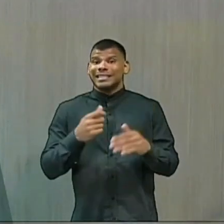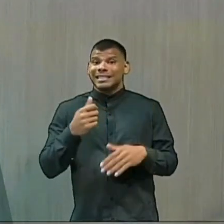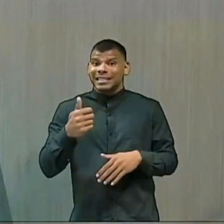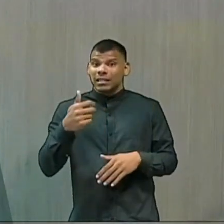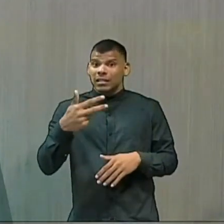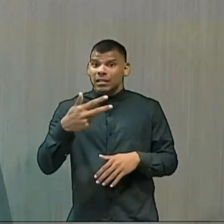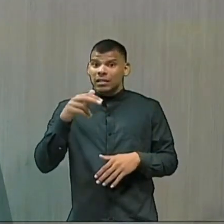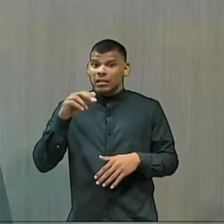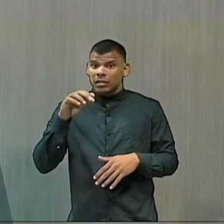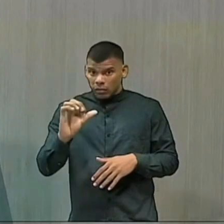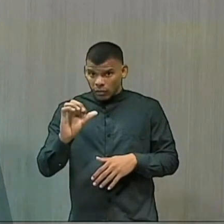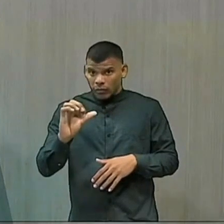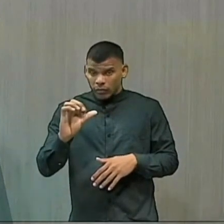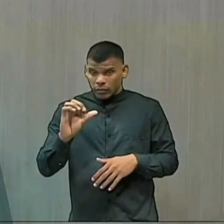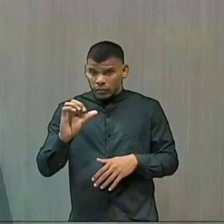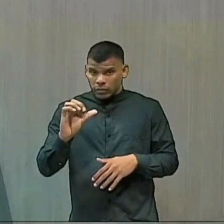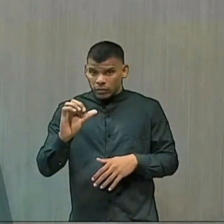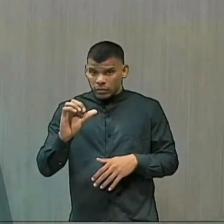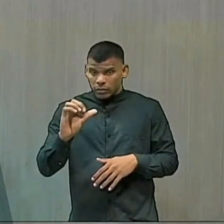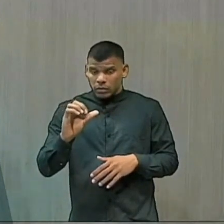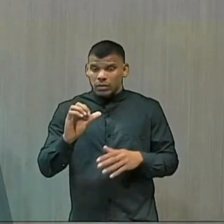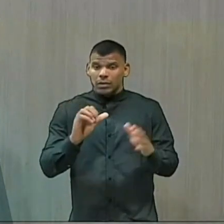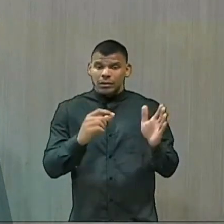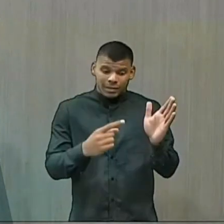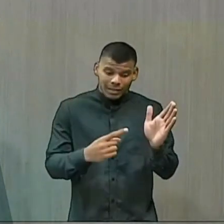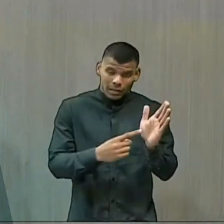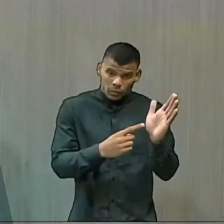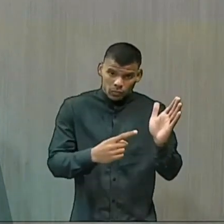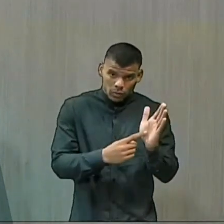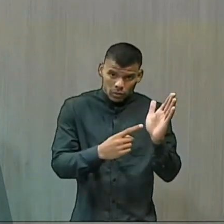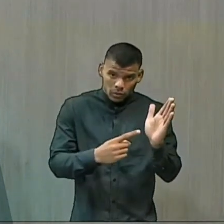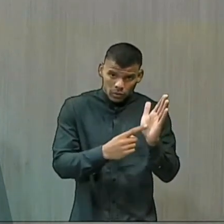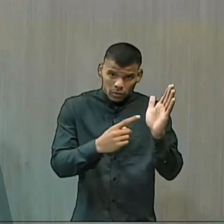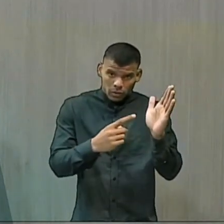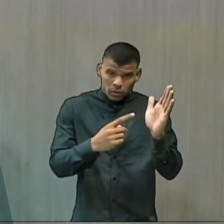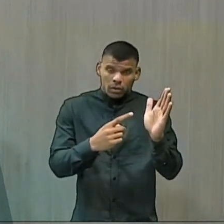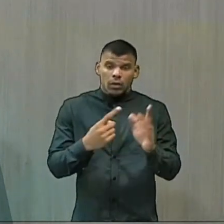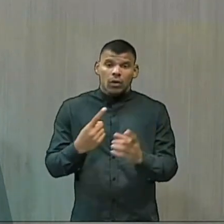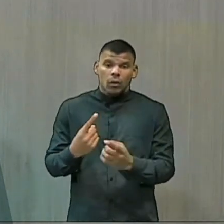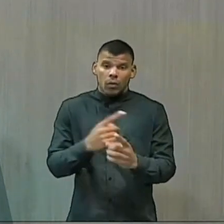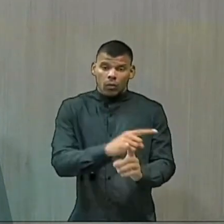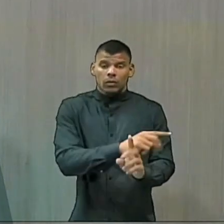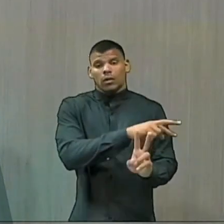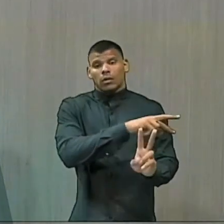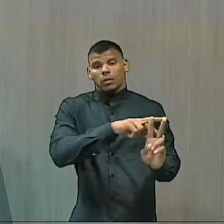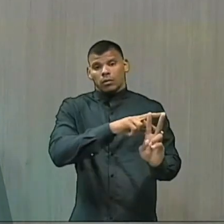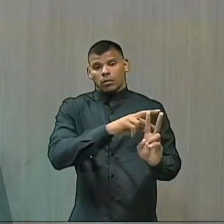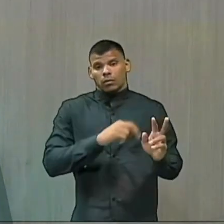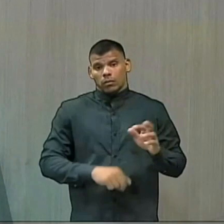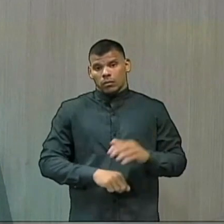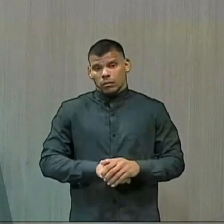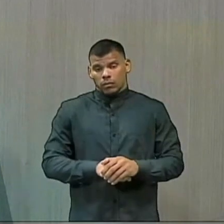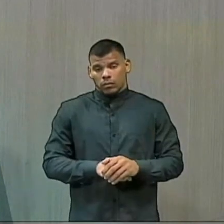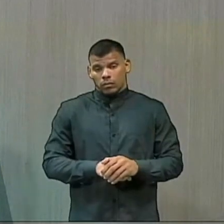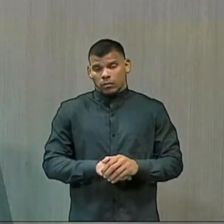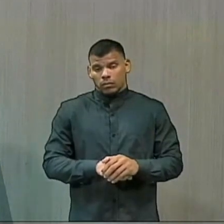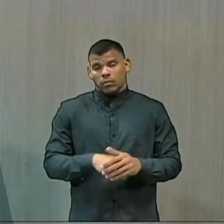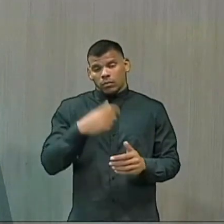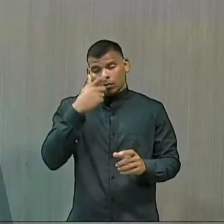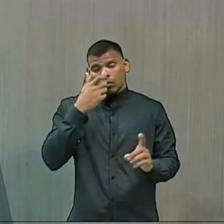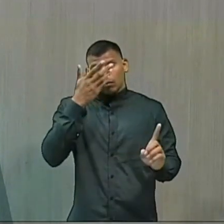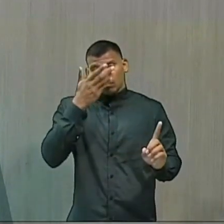ao sistema de justiça, em especial ao Grupo de Monitoramento e Fiscalização do Sistema Penitenciário, que aqui eu rendo minha